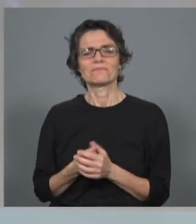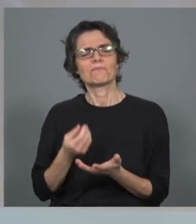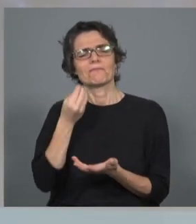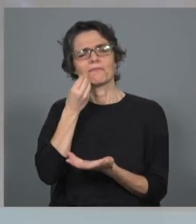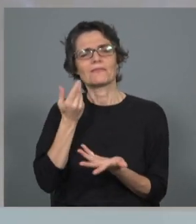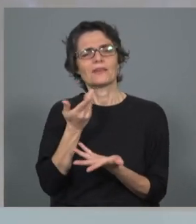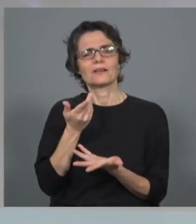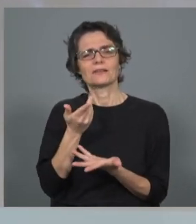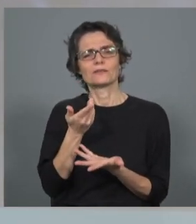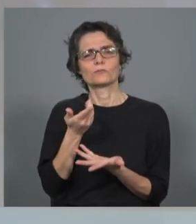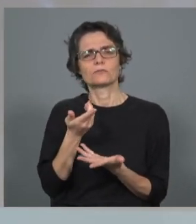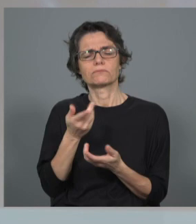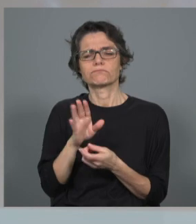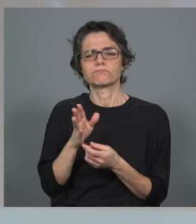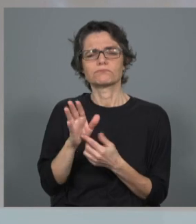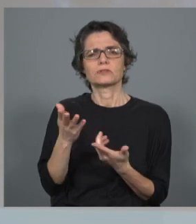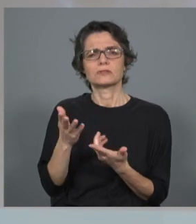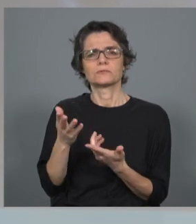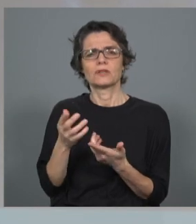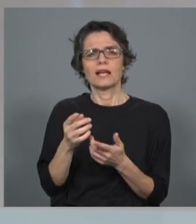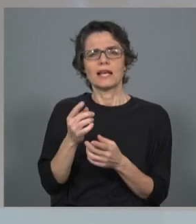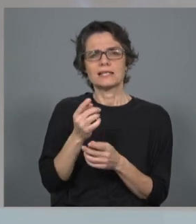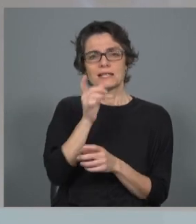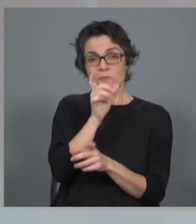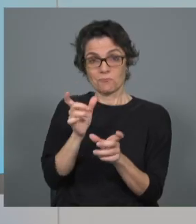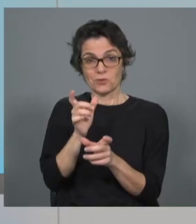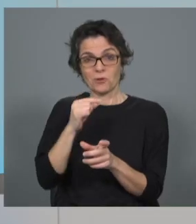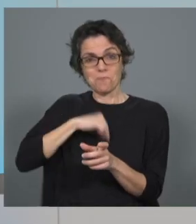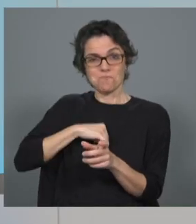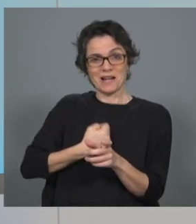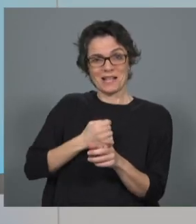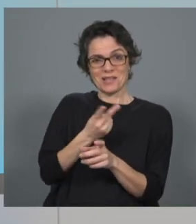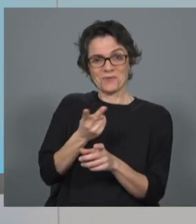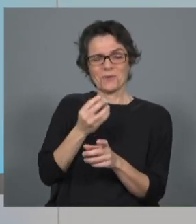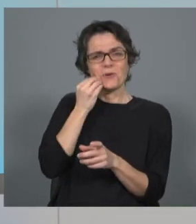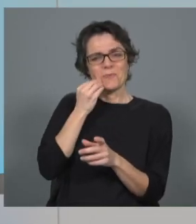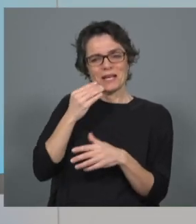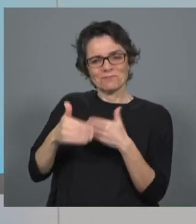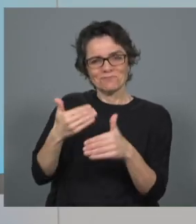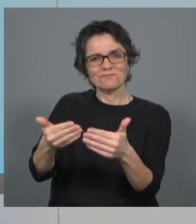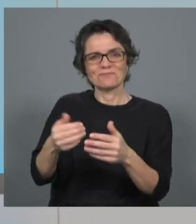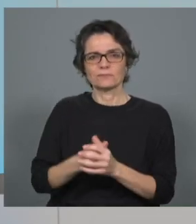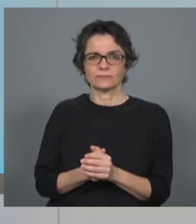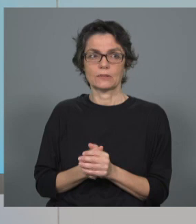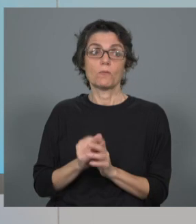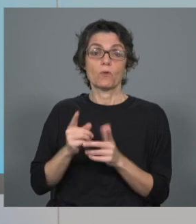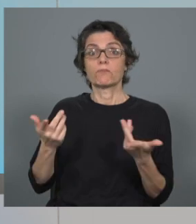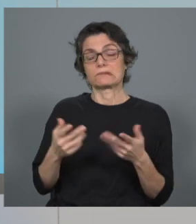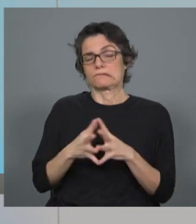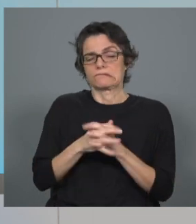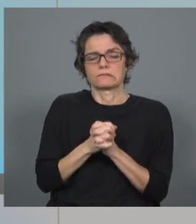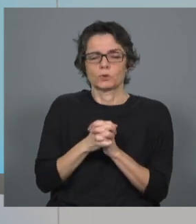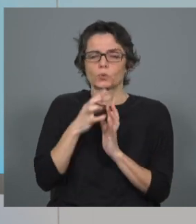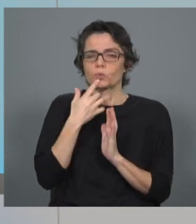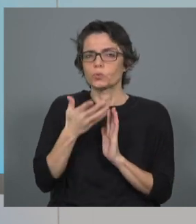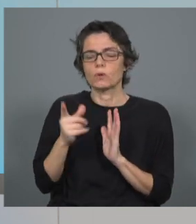conciliação entre essas duas Sofias? Aconteceu com muita oração. Na altura, com acompanhamento também